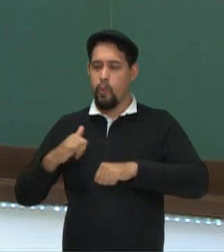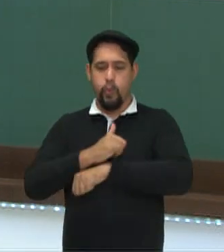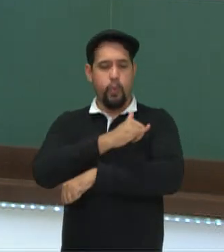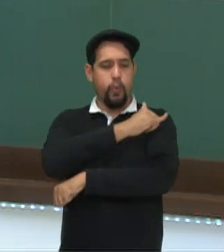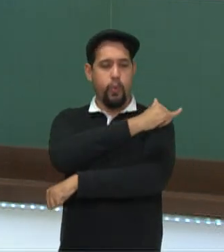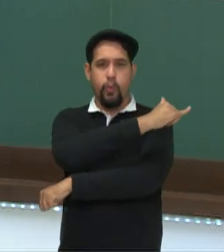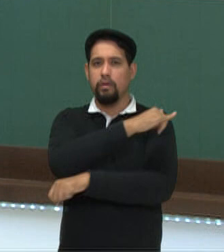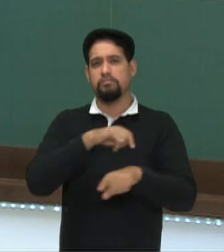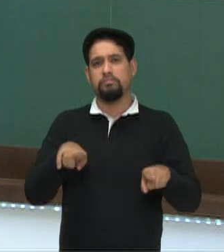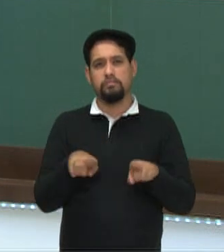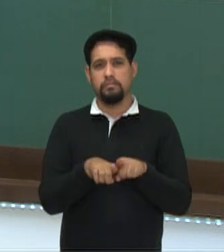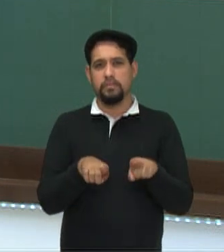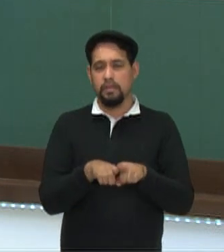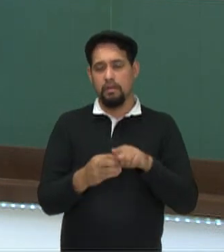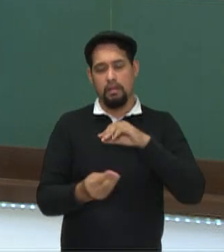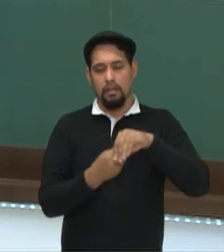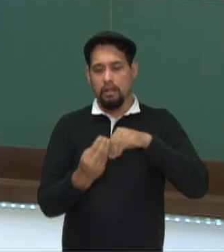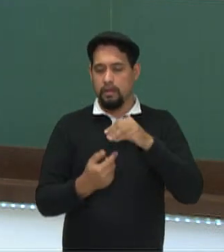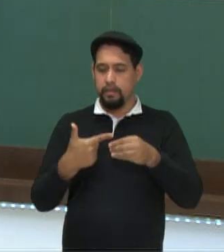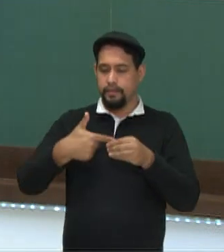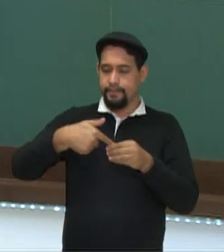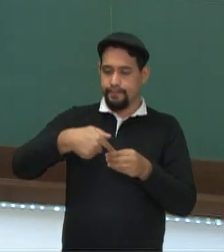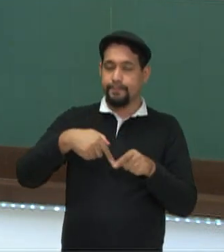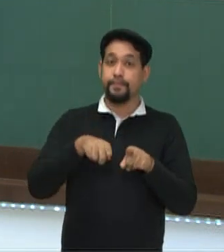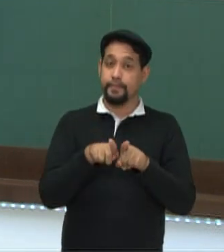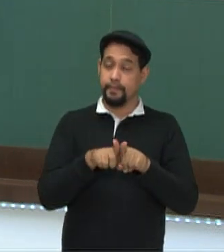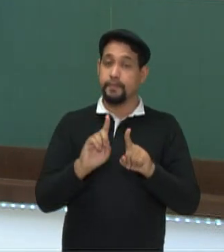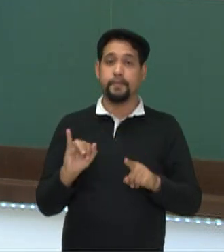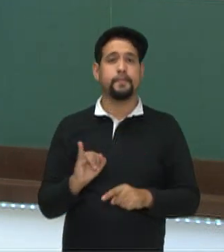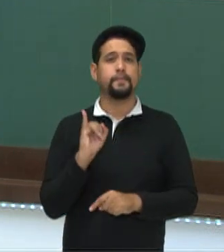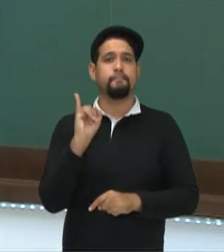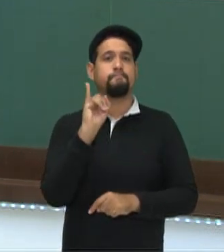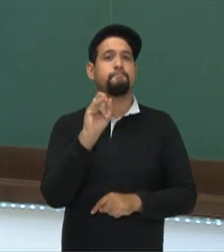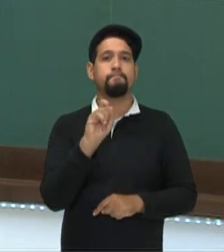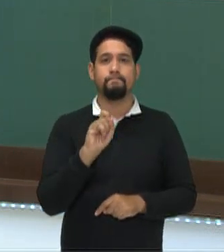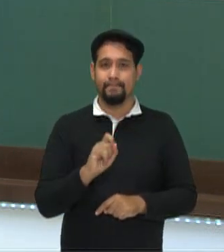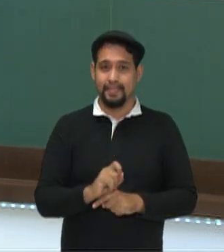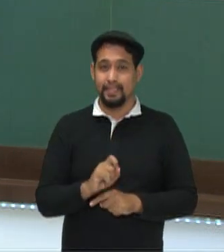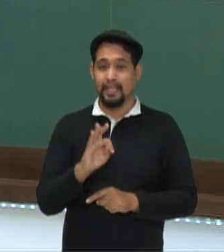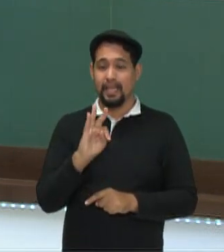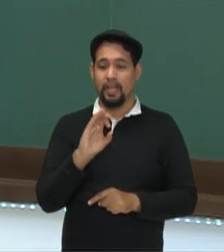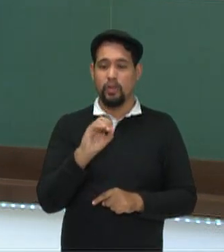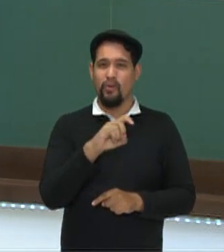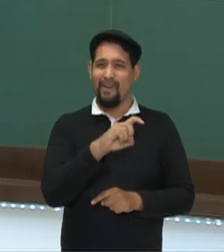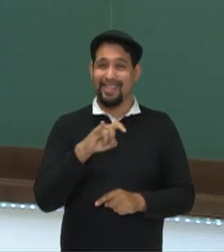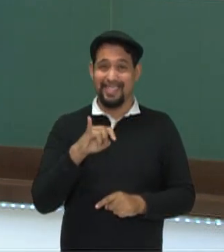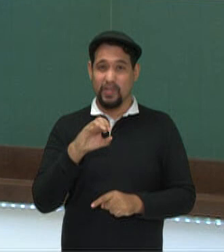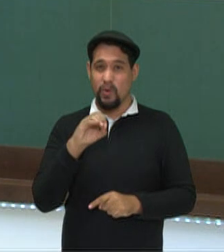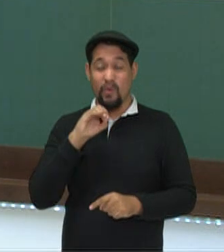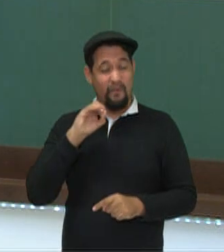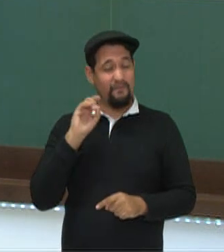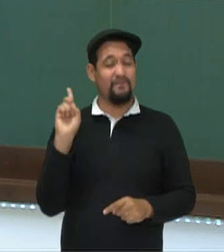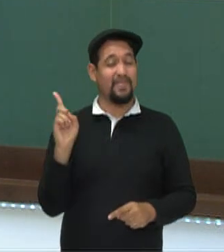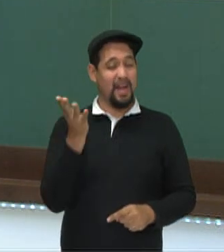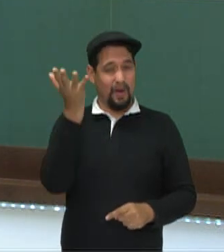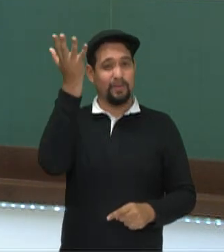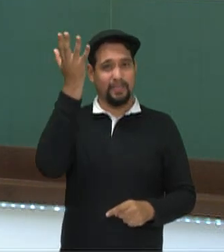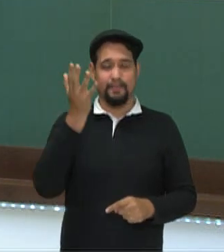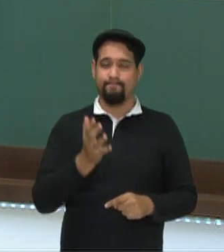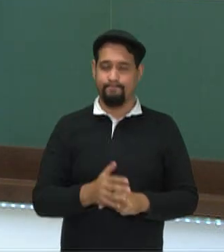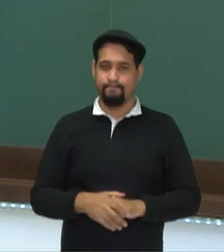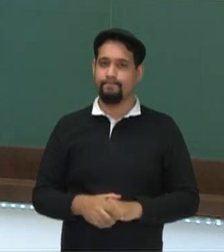usado como solventes, aditivos em gasolina. Um detalhe importante é que a toxicidade dele é altíssima,